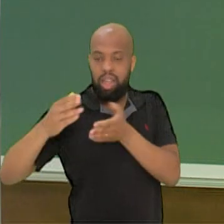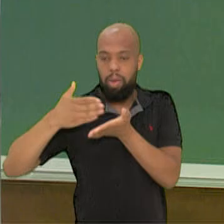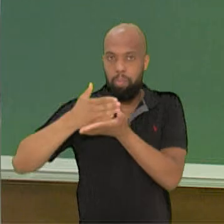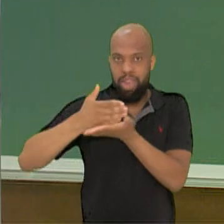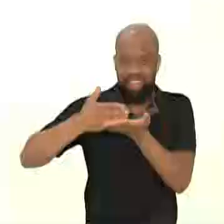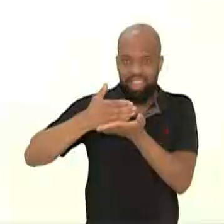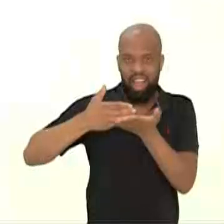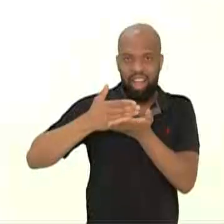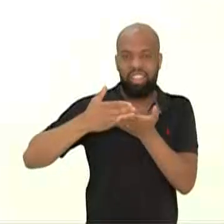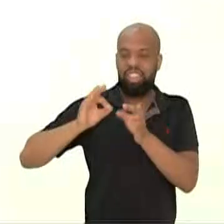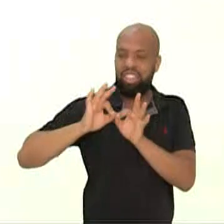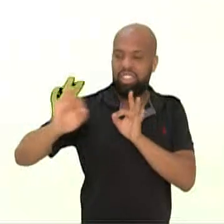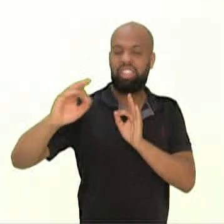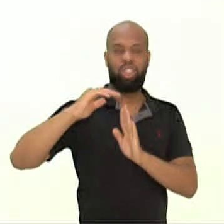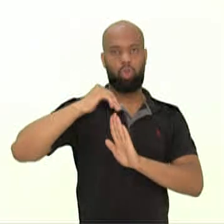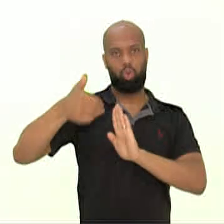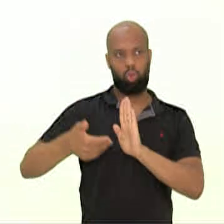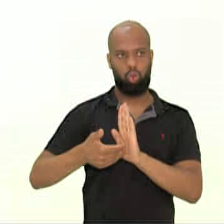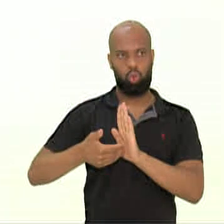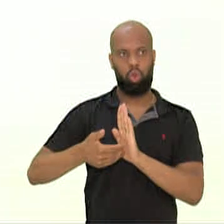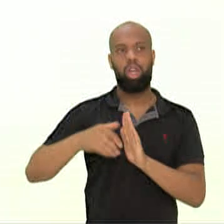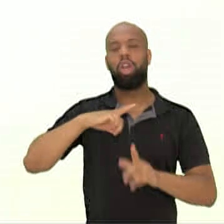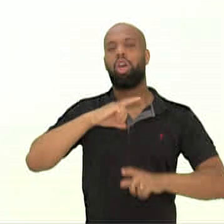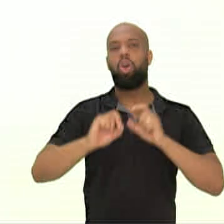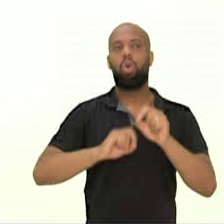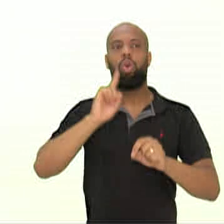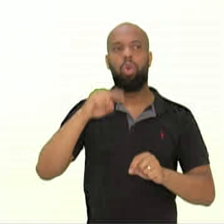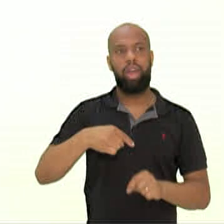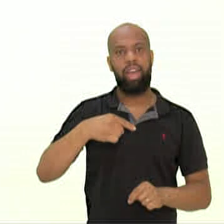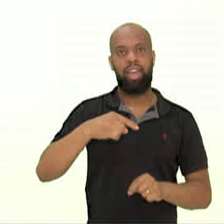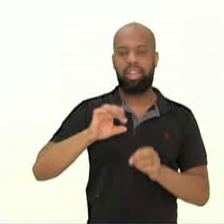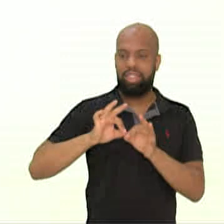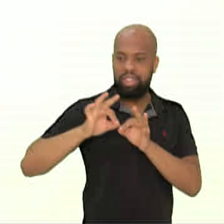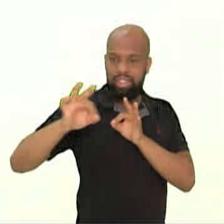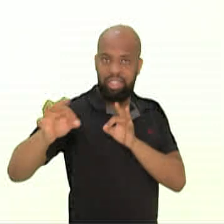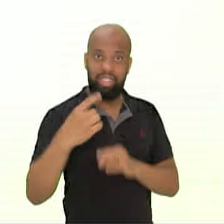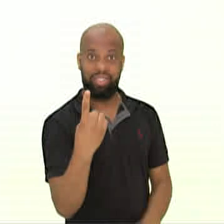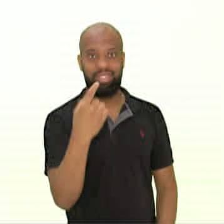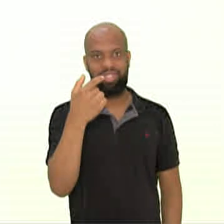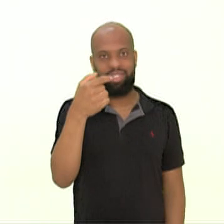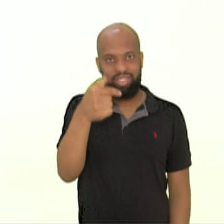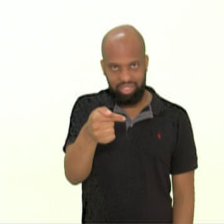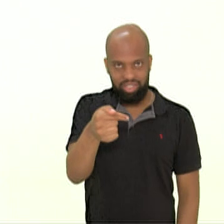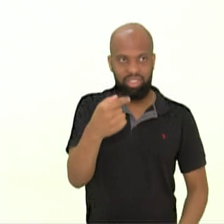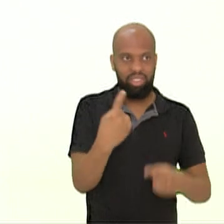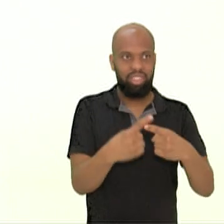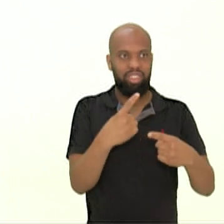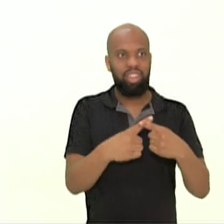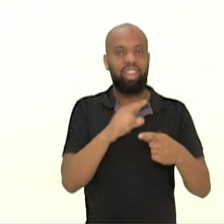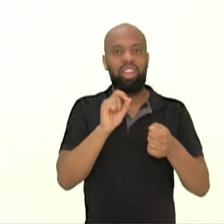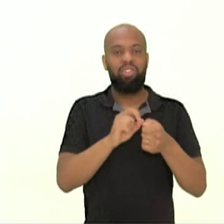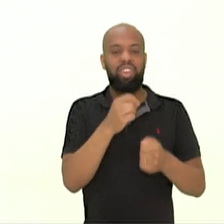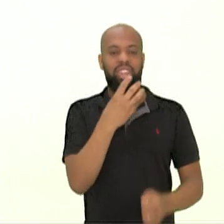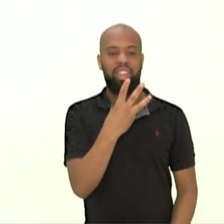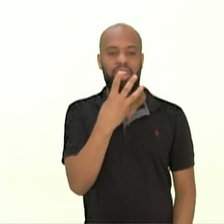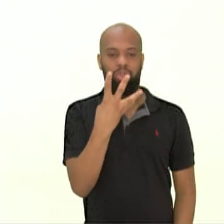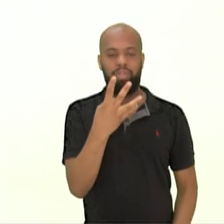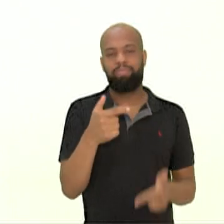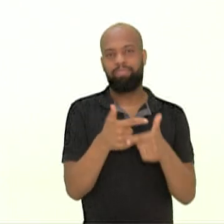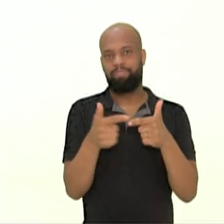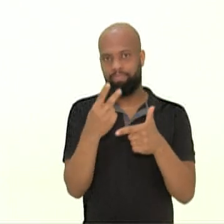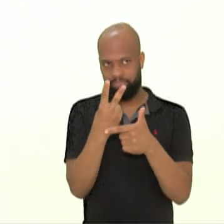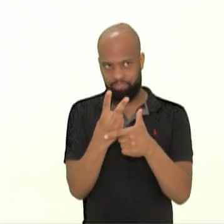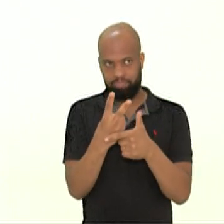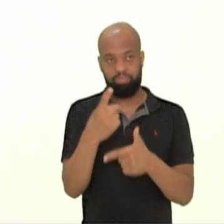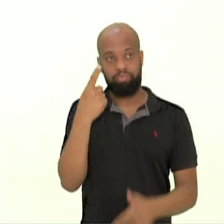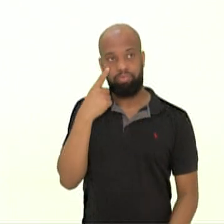distância total, ou seja, estaremos trabalhando ali com a ideia da distância de 17 metros. Para isso, eu até trouxe essa